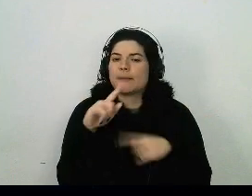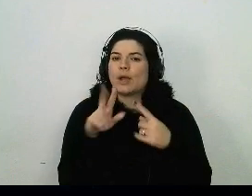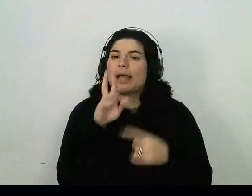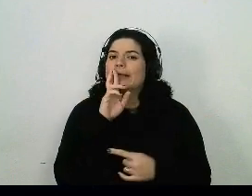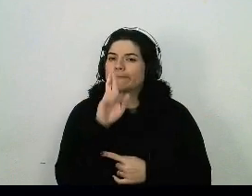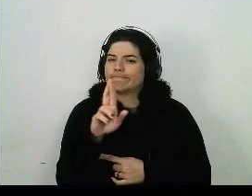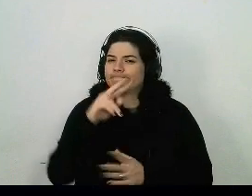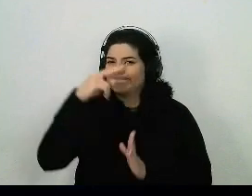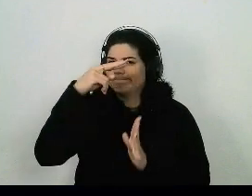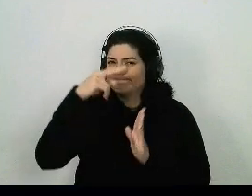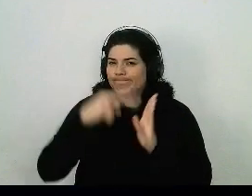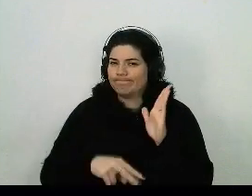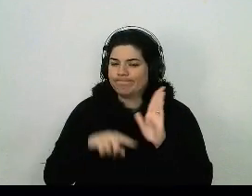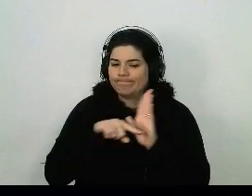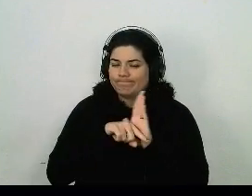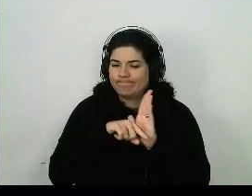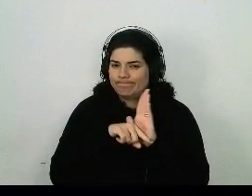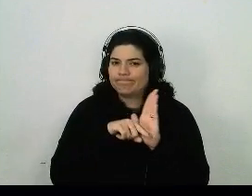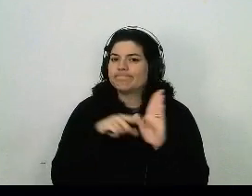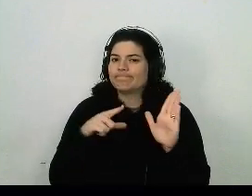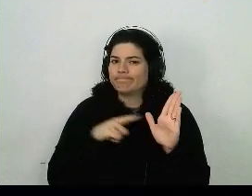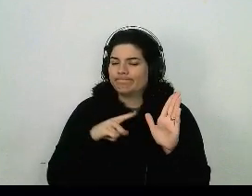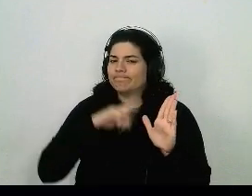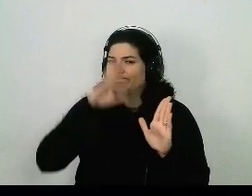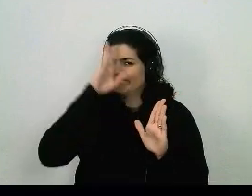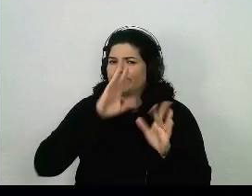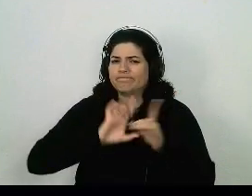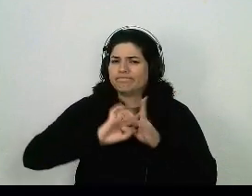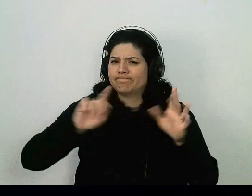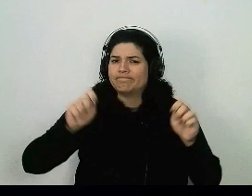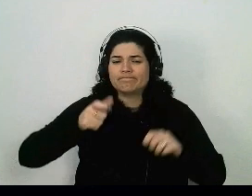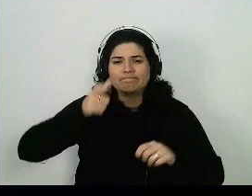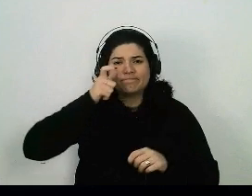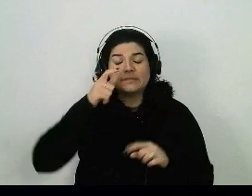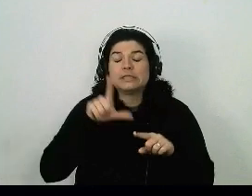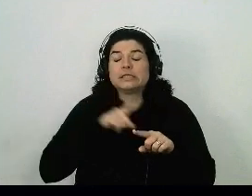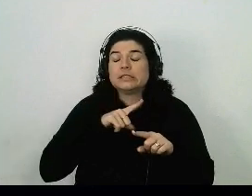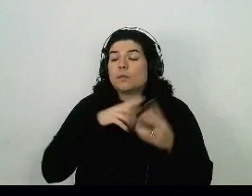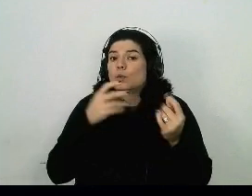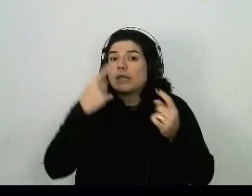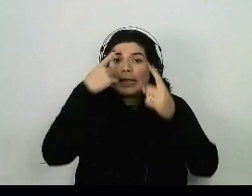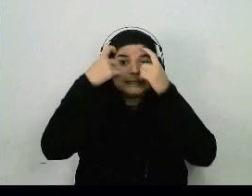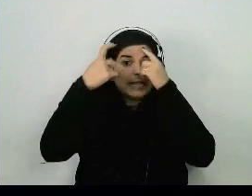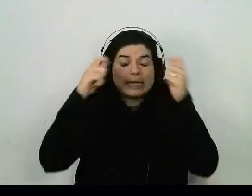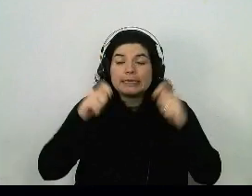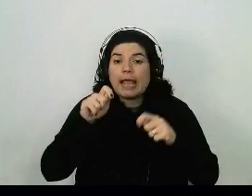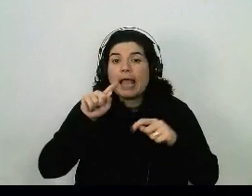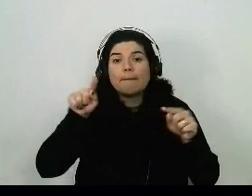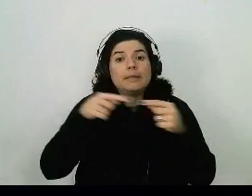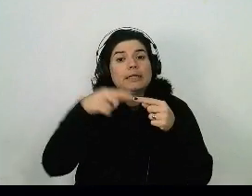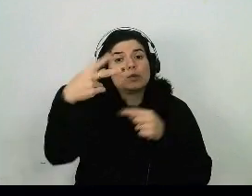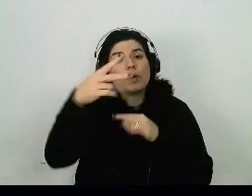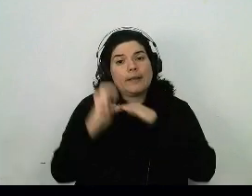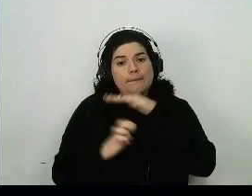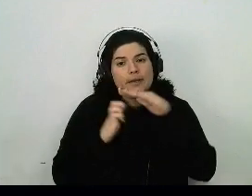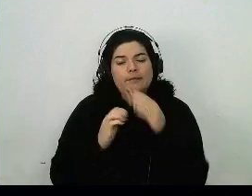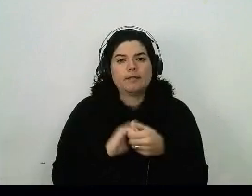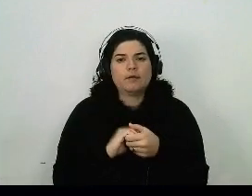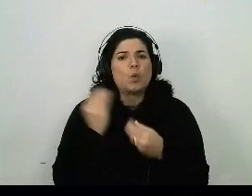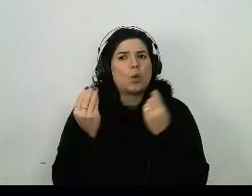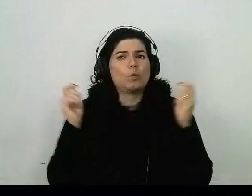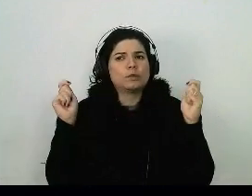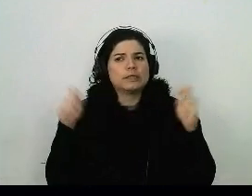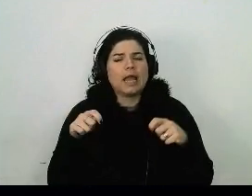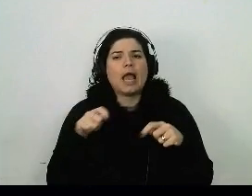nesse estudo ele é público e é muito legal e tem muito em site que dá para vocês levarem para empresa de vocês de como a gente ampara